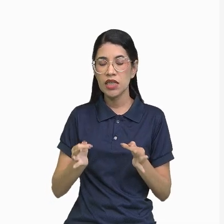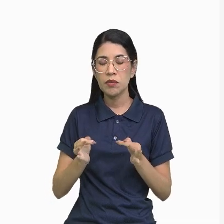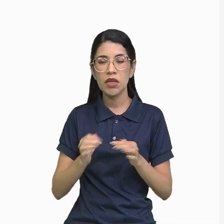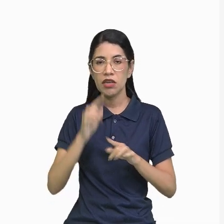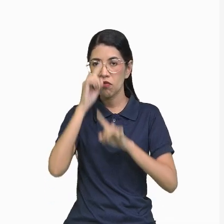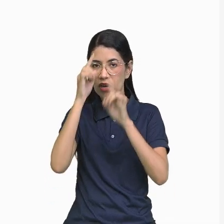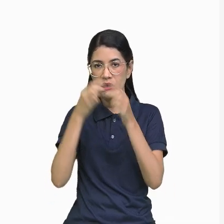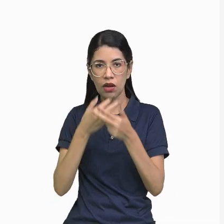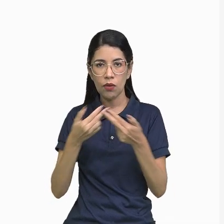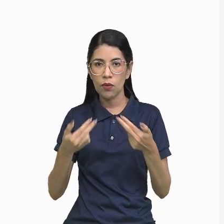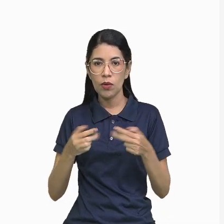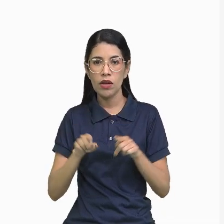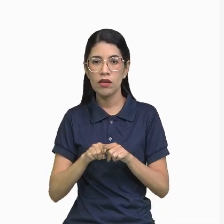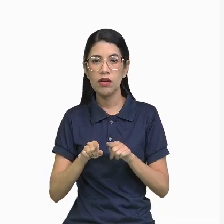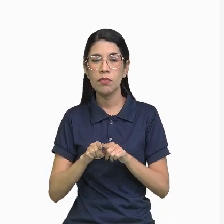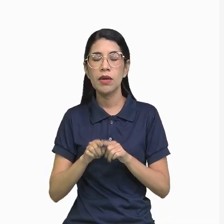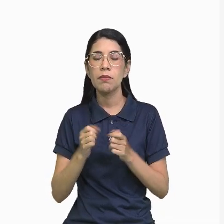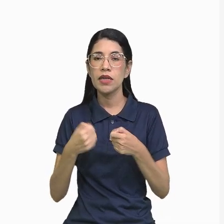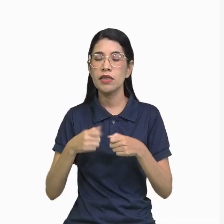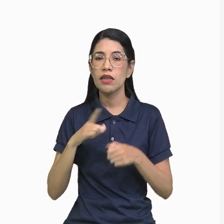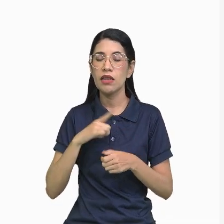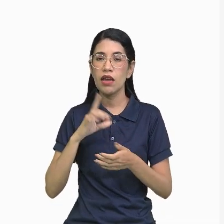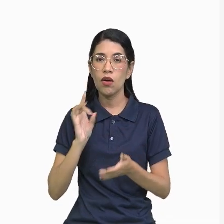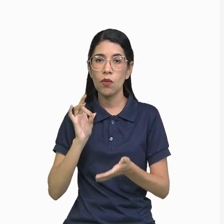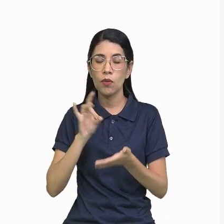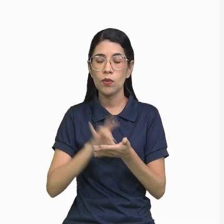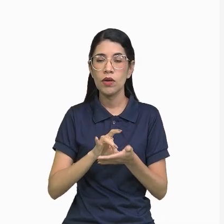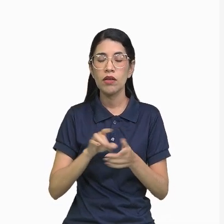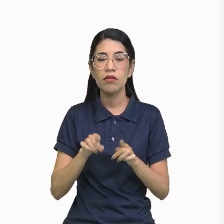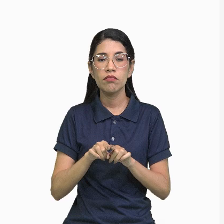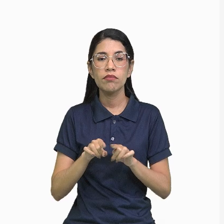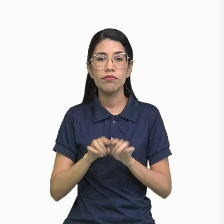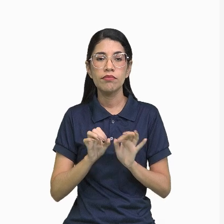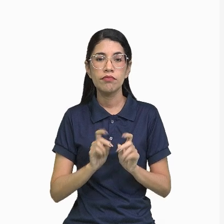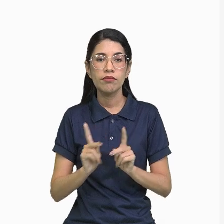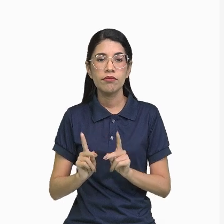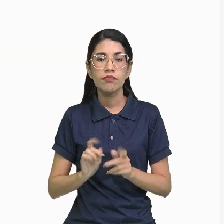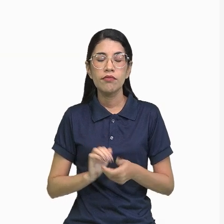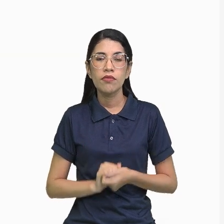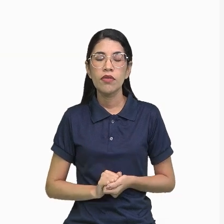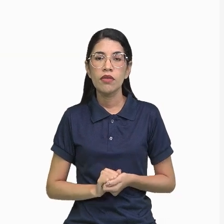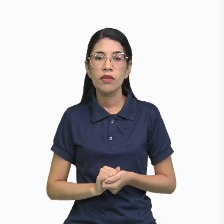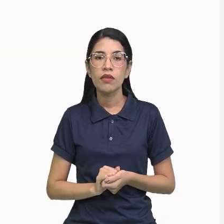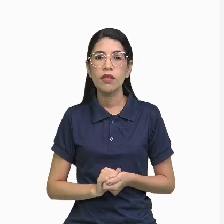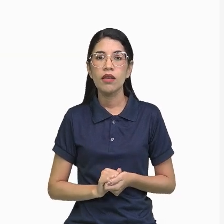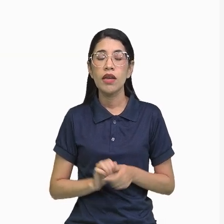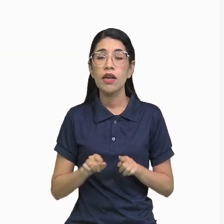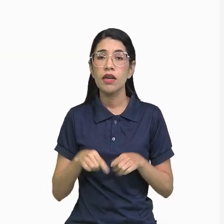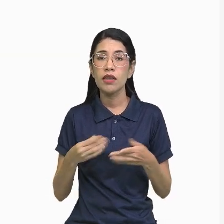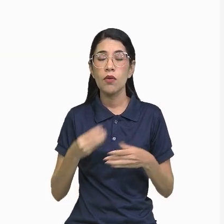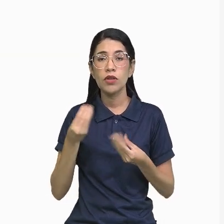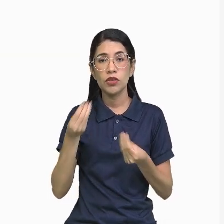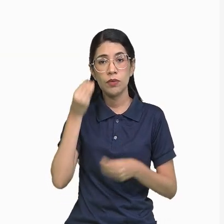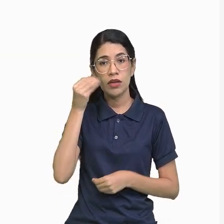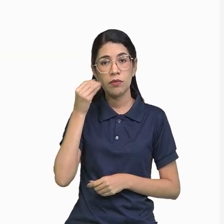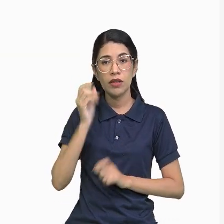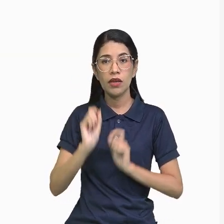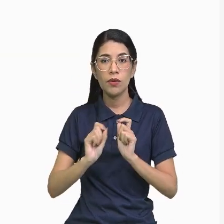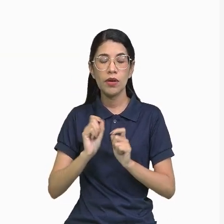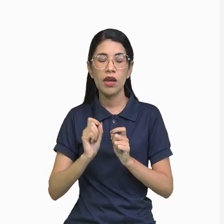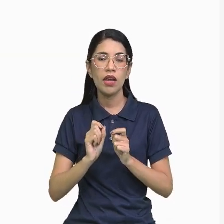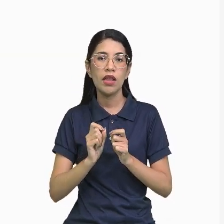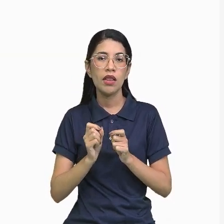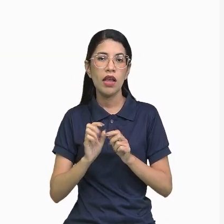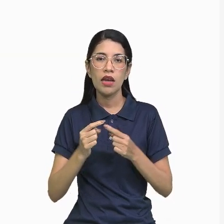da originalidade. À guisa de originalidade. Assim é que experimentarei contra os